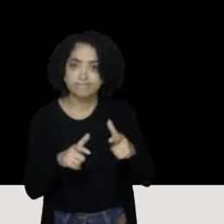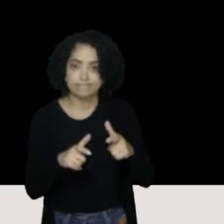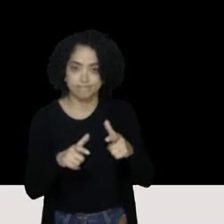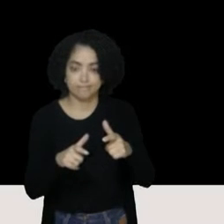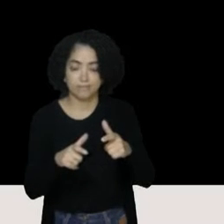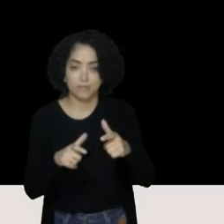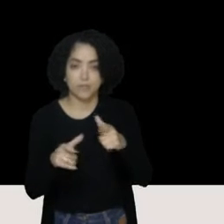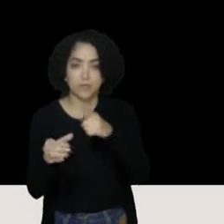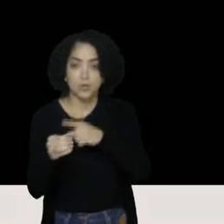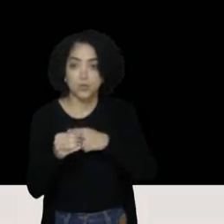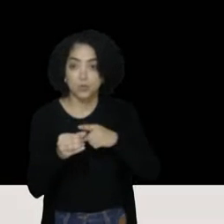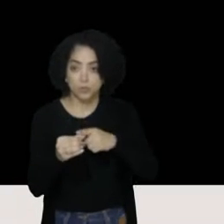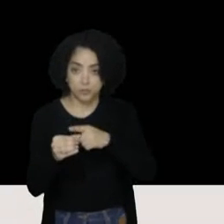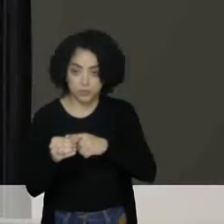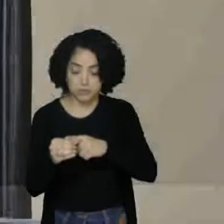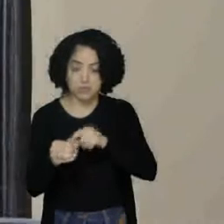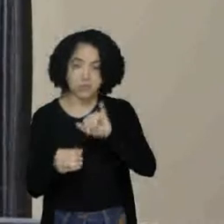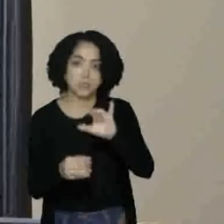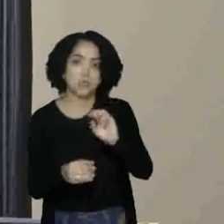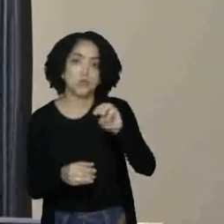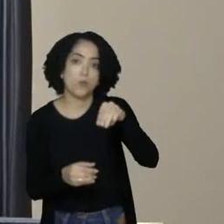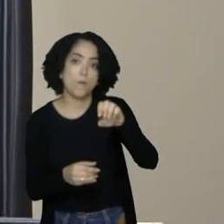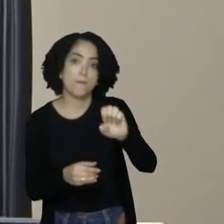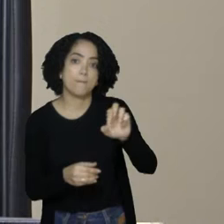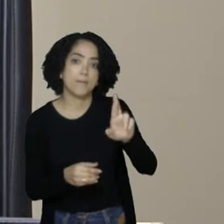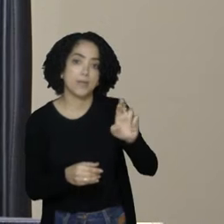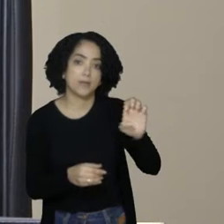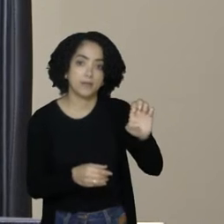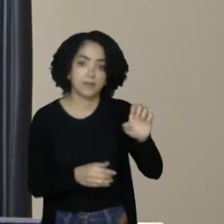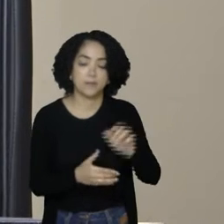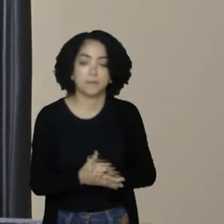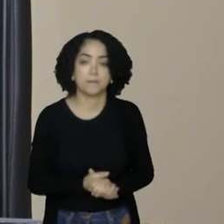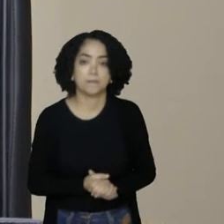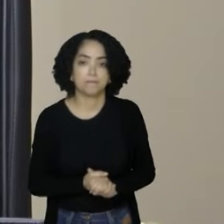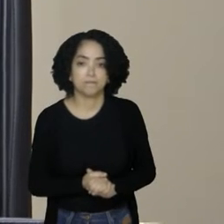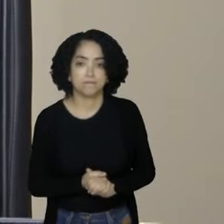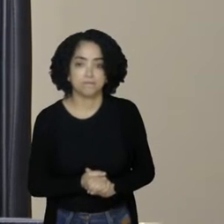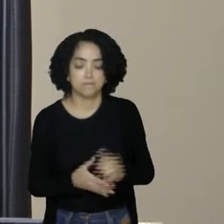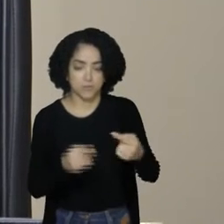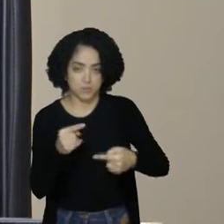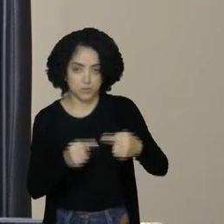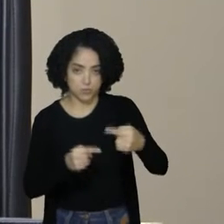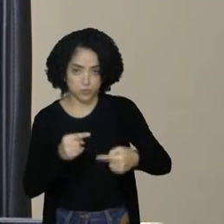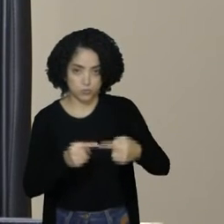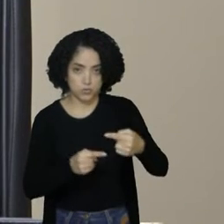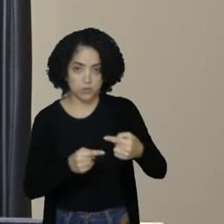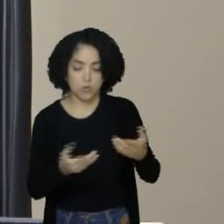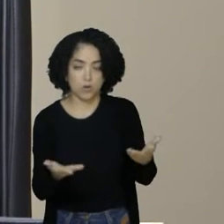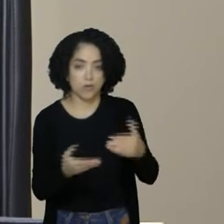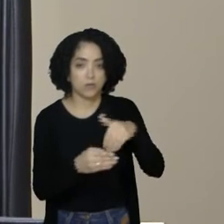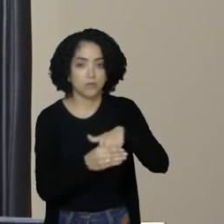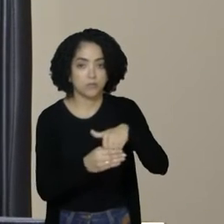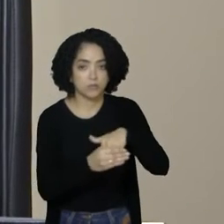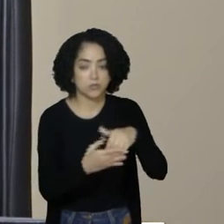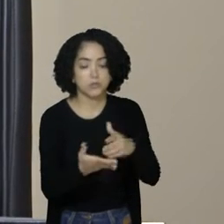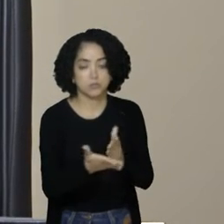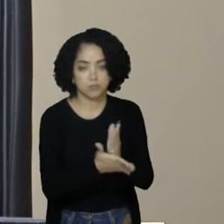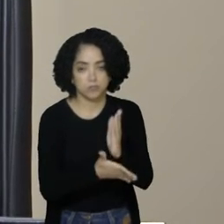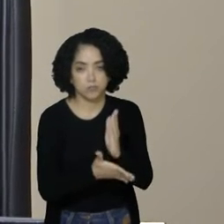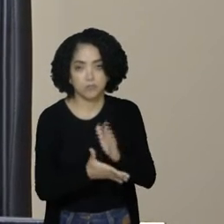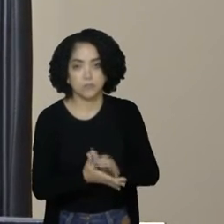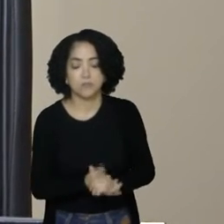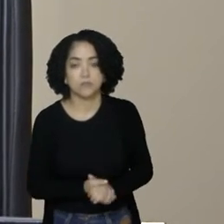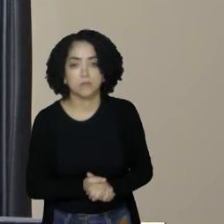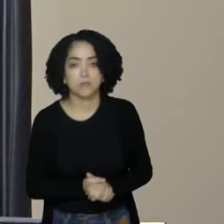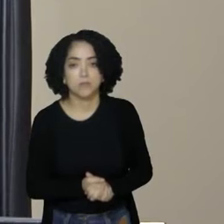no município de Iumeré. Em discussão, não havendo quem queira discutir, em votação, está aprovado.